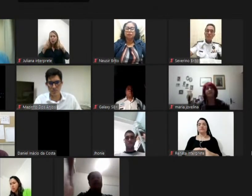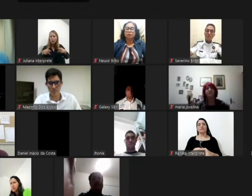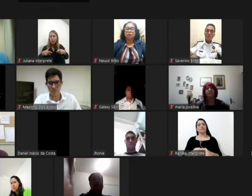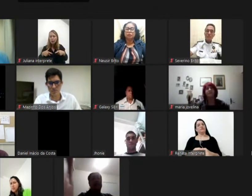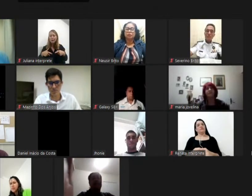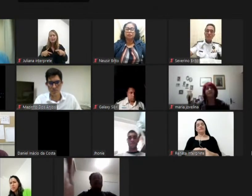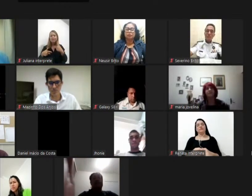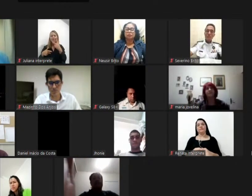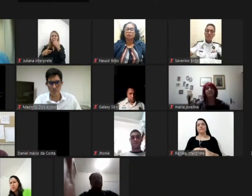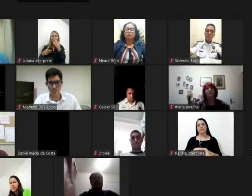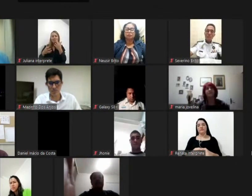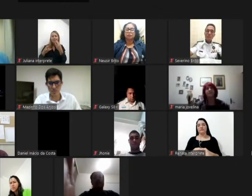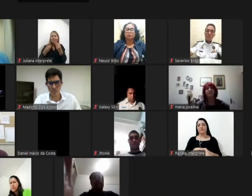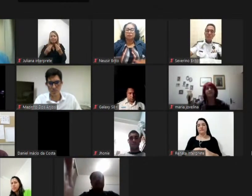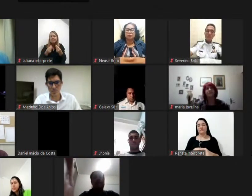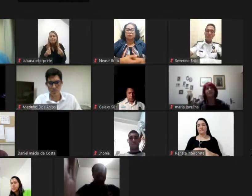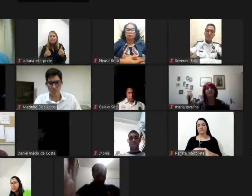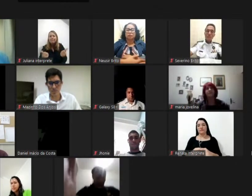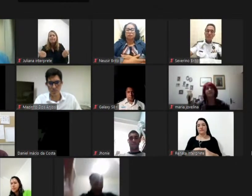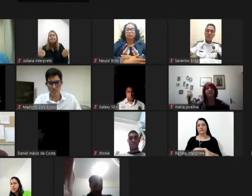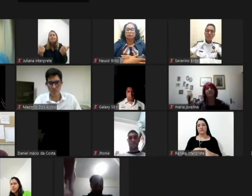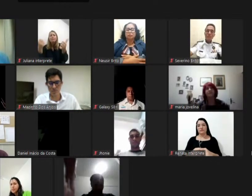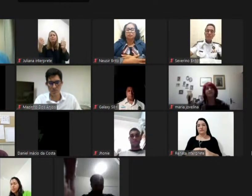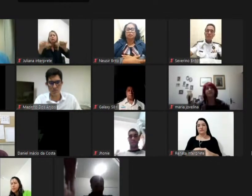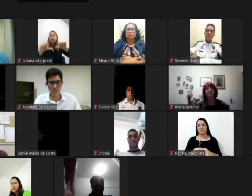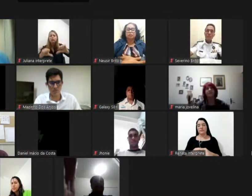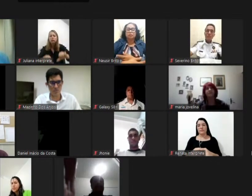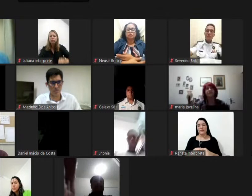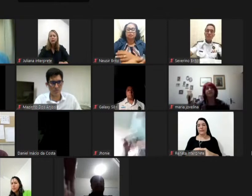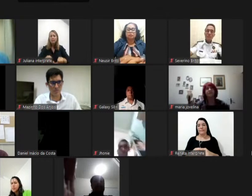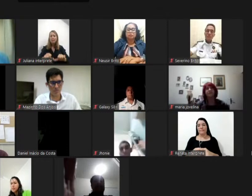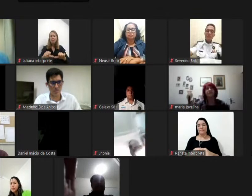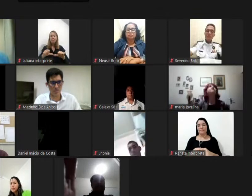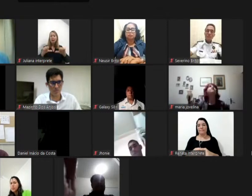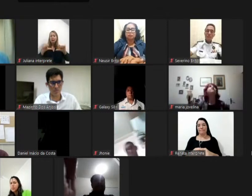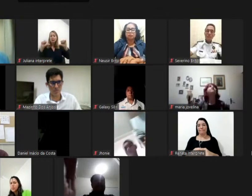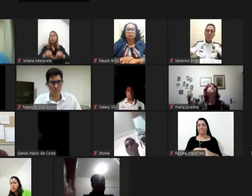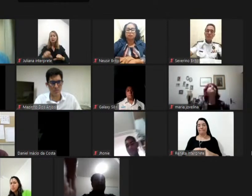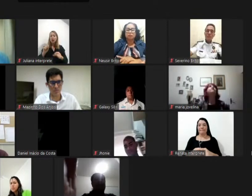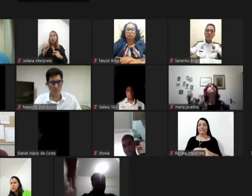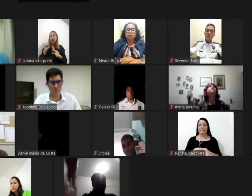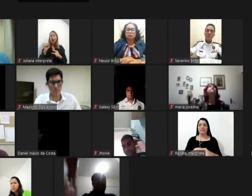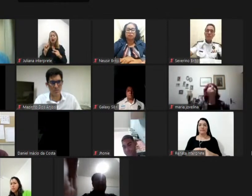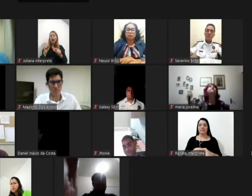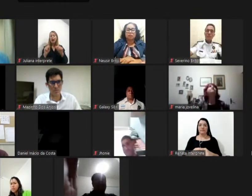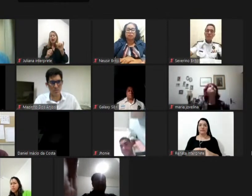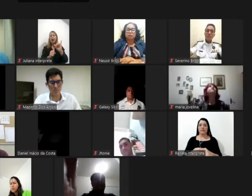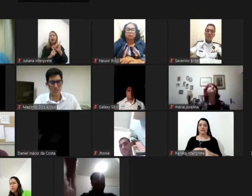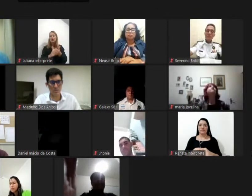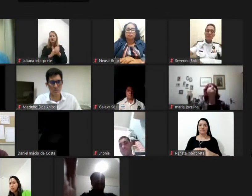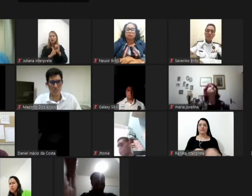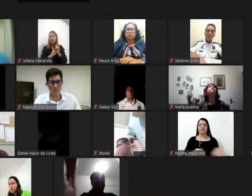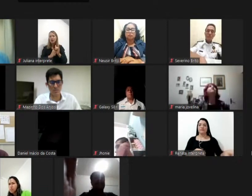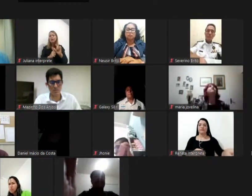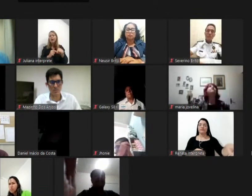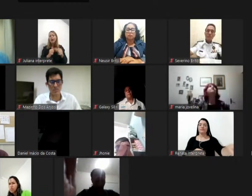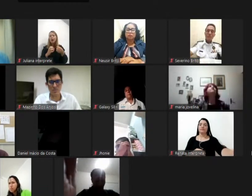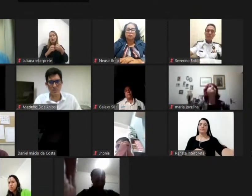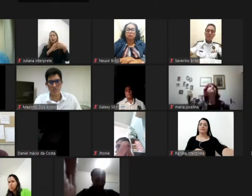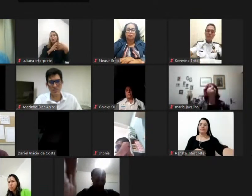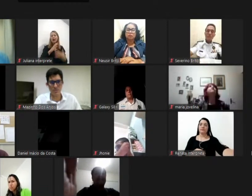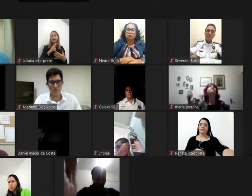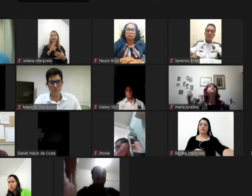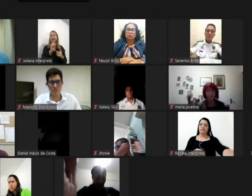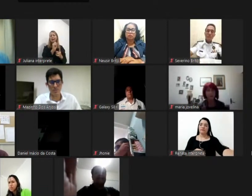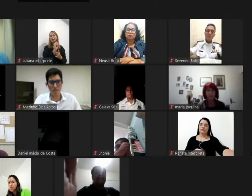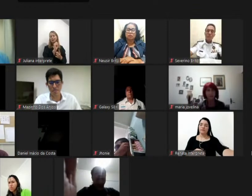constantemente corrompidas e os piores adjetivos, porque o adjetivo é aquilo que qualifica o substantivo,